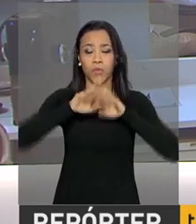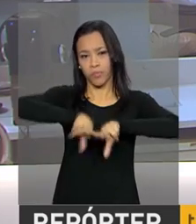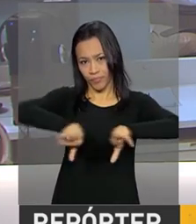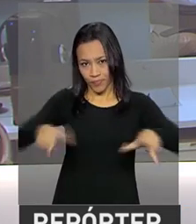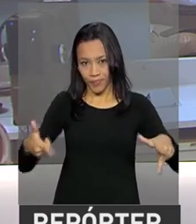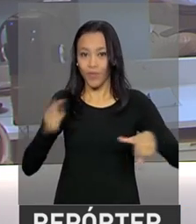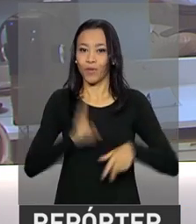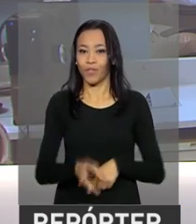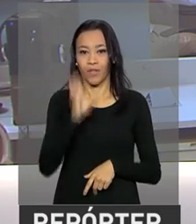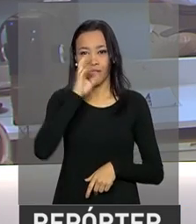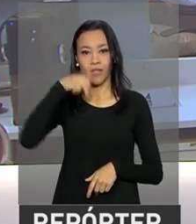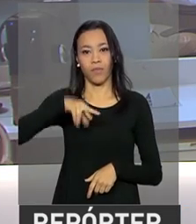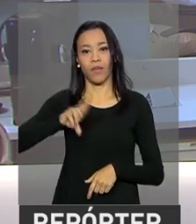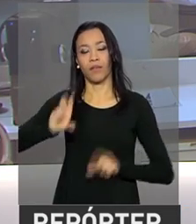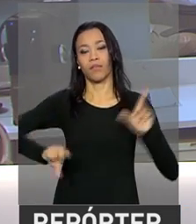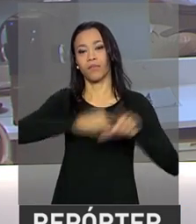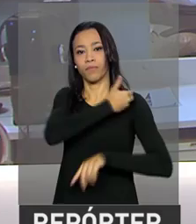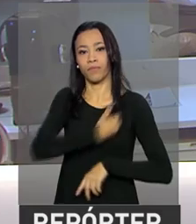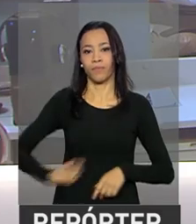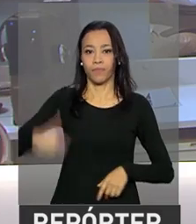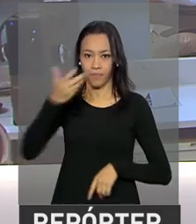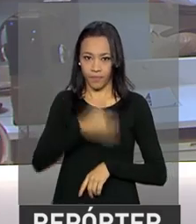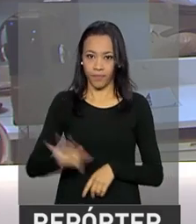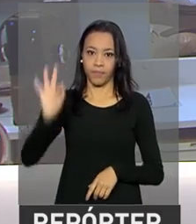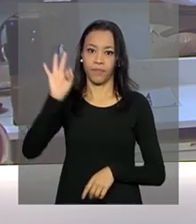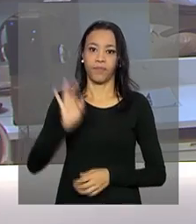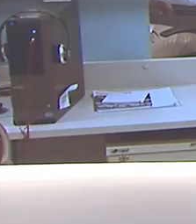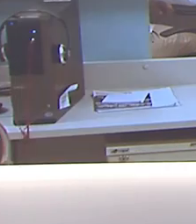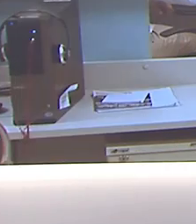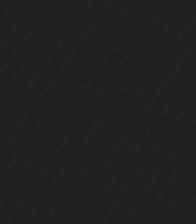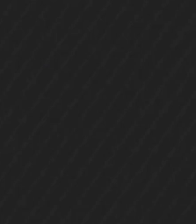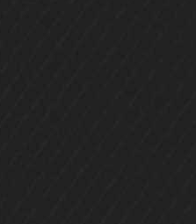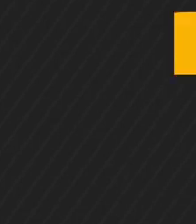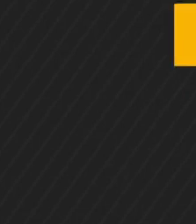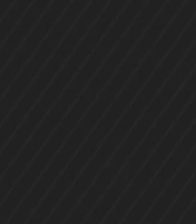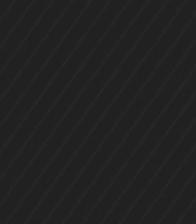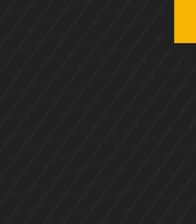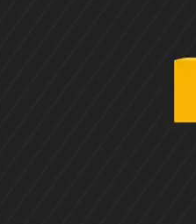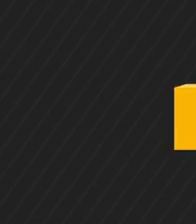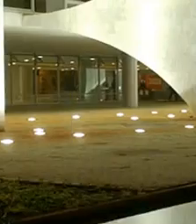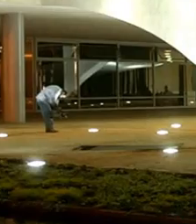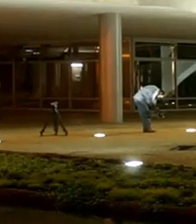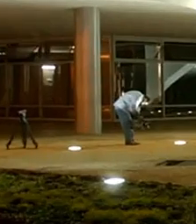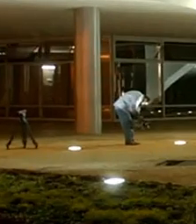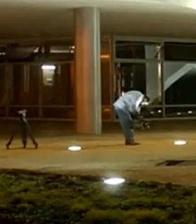sociais. Continue com a gente, NBR, a TV do Governo Federal.